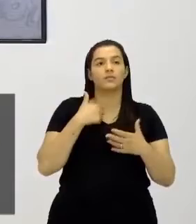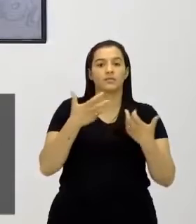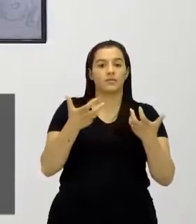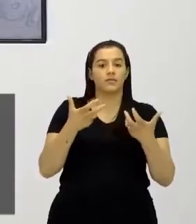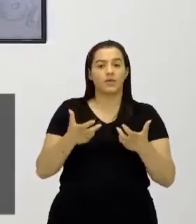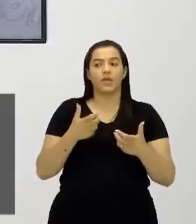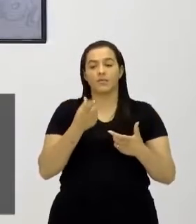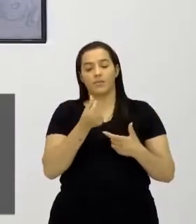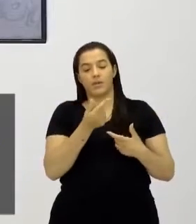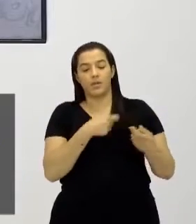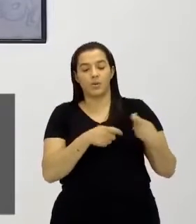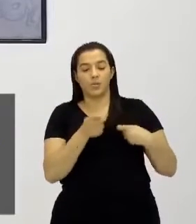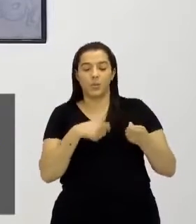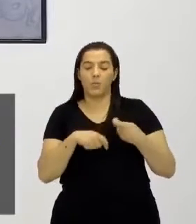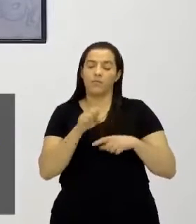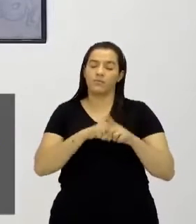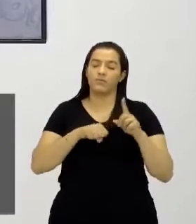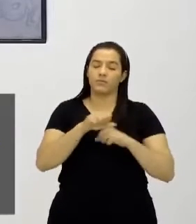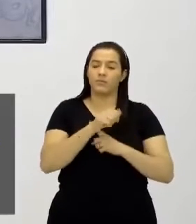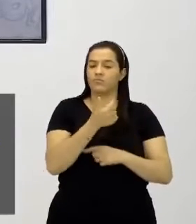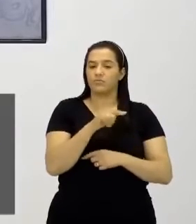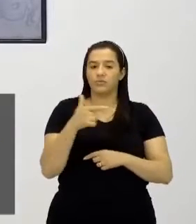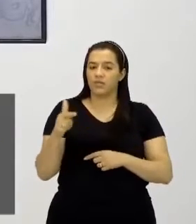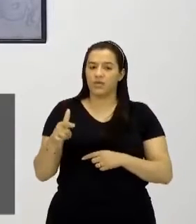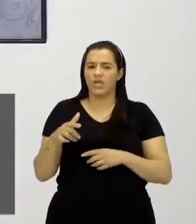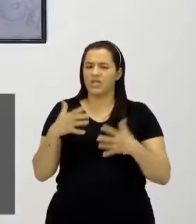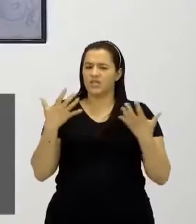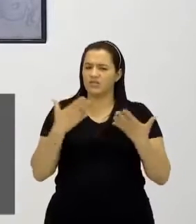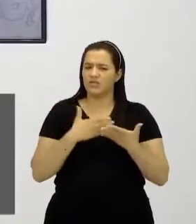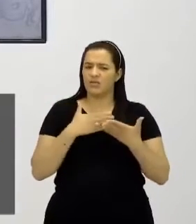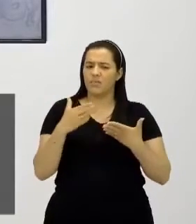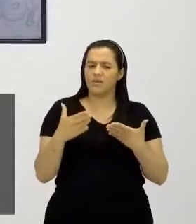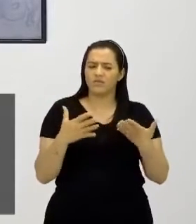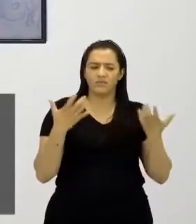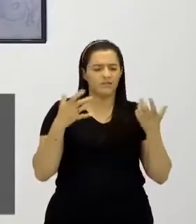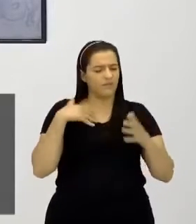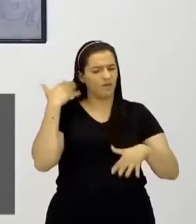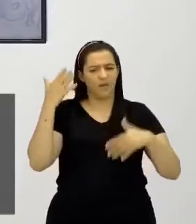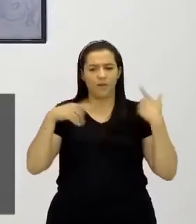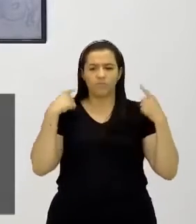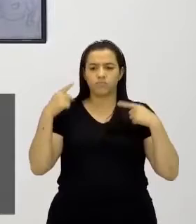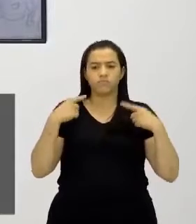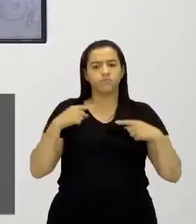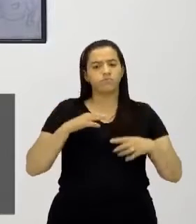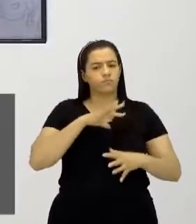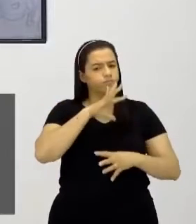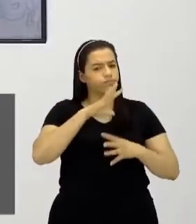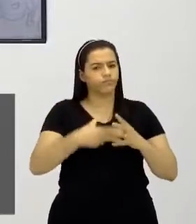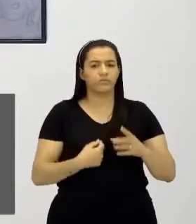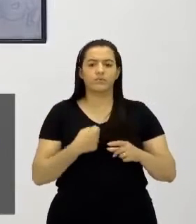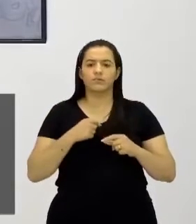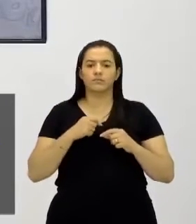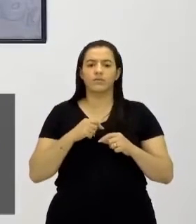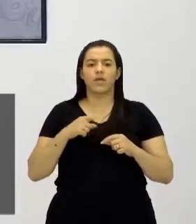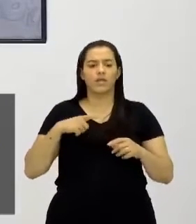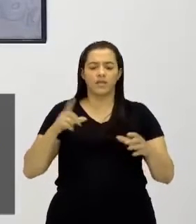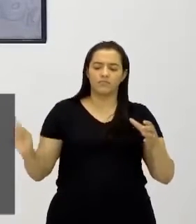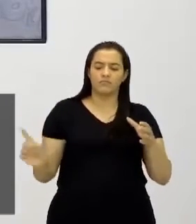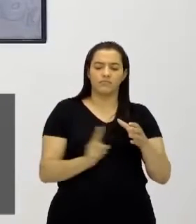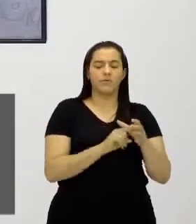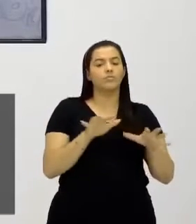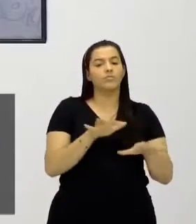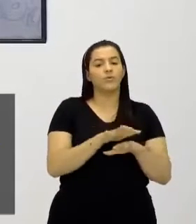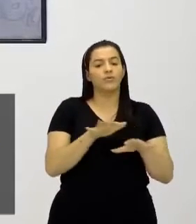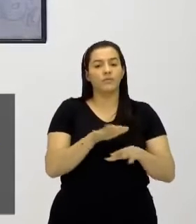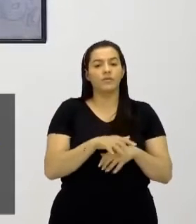para a economia, para a sociedade. Então, eles começam a se revoltar com essas medidas e entram também nesse movimento.